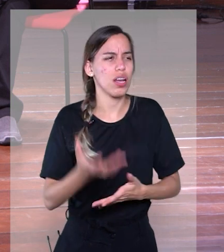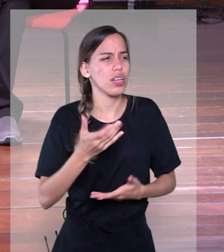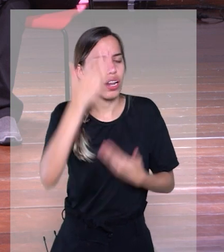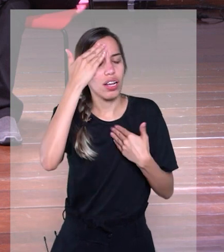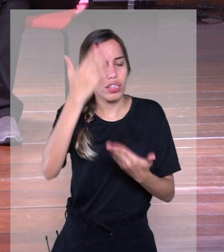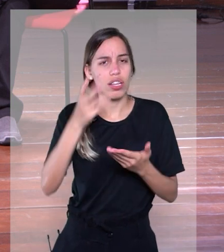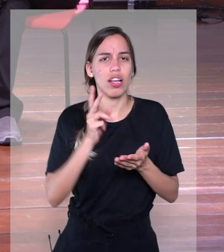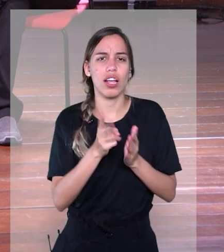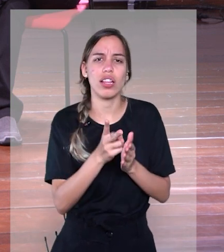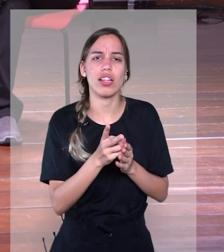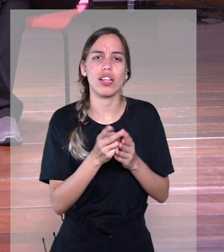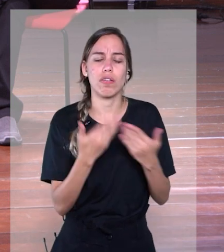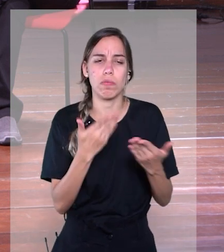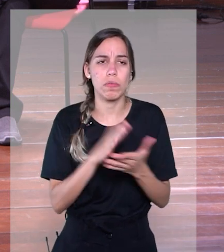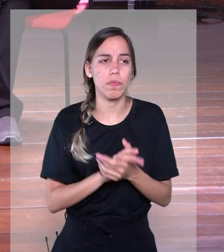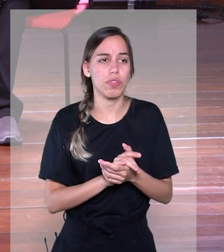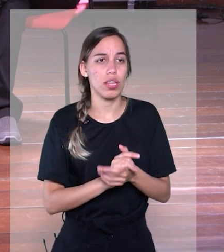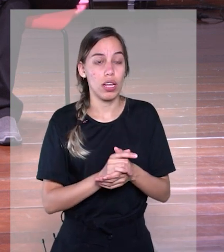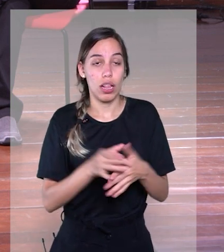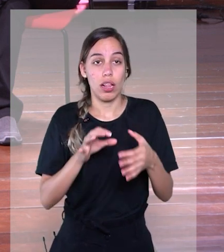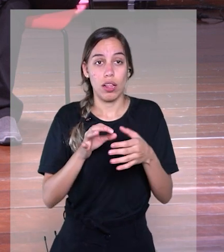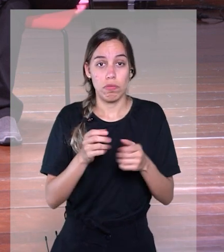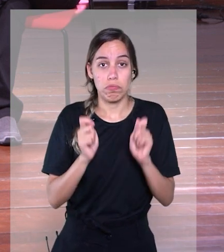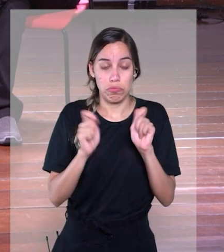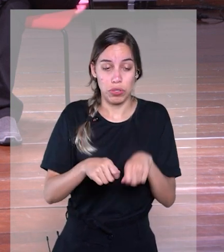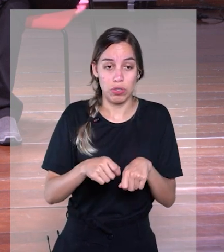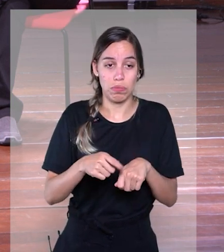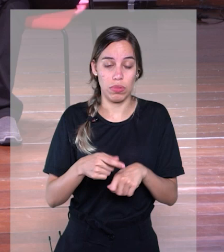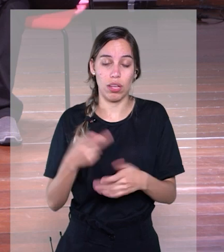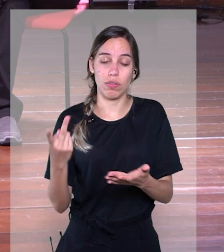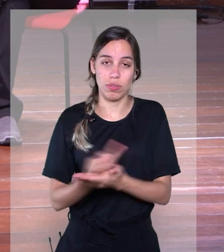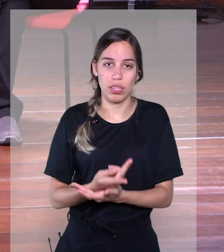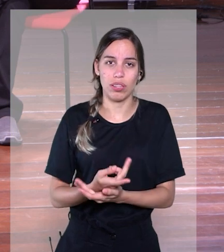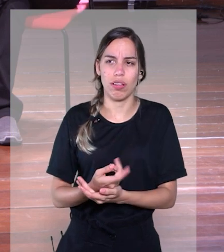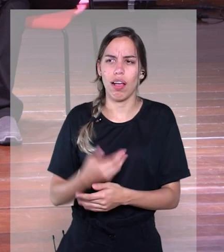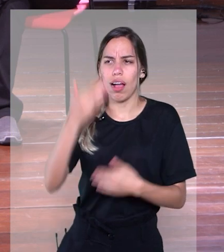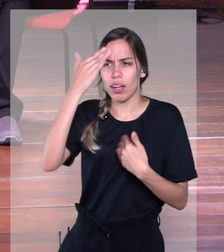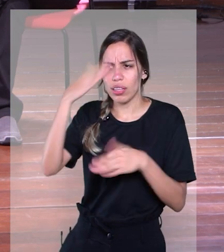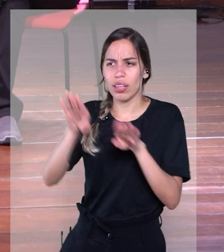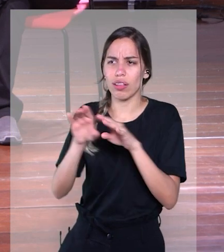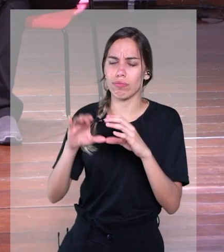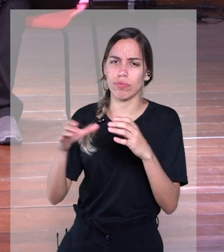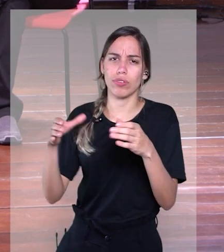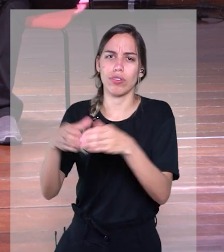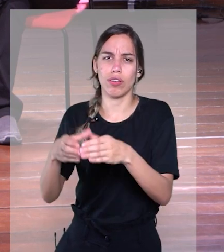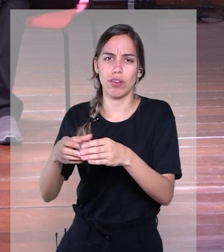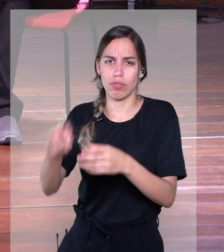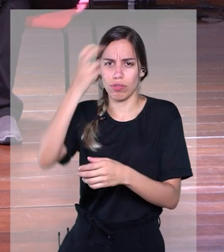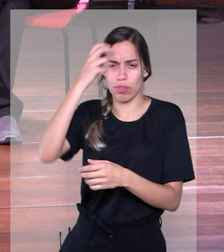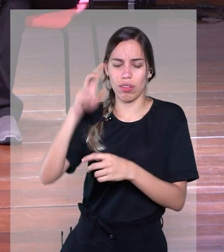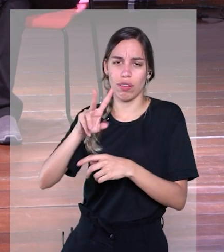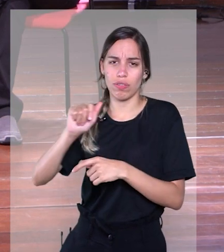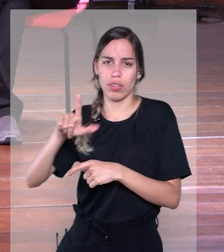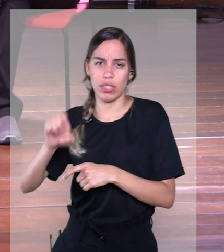um Papo por nos possibilitar essa realização, o Instituto Cultural Vale por essa publicação, e aqui estamos no